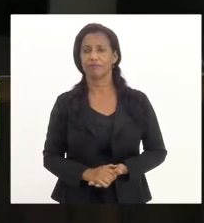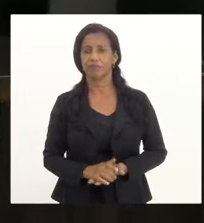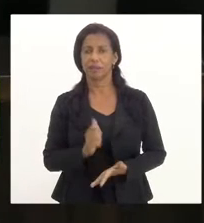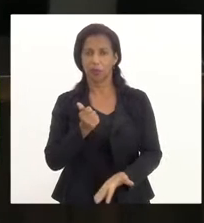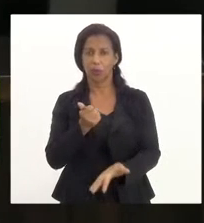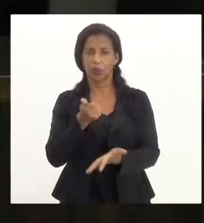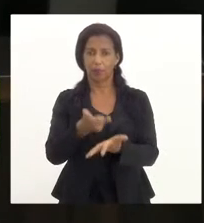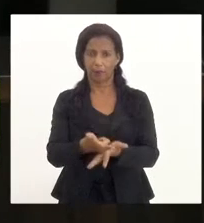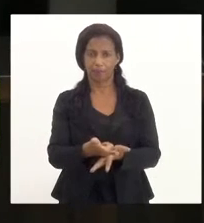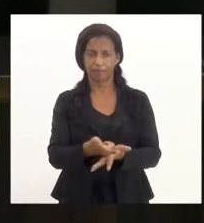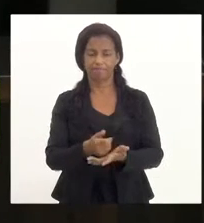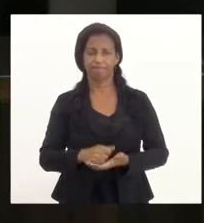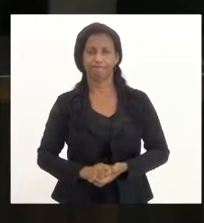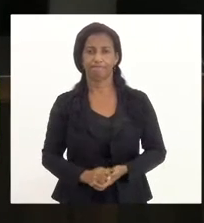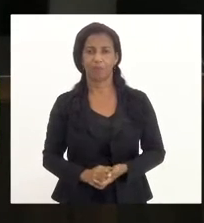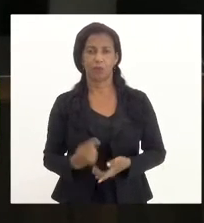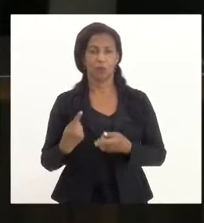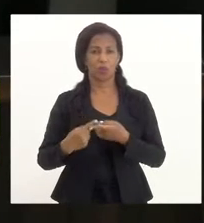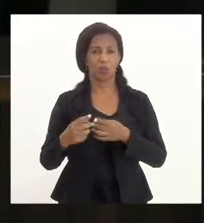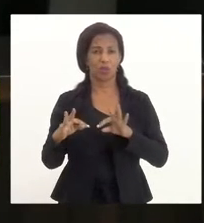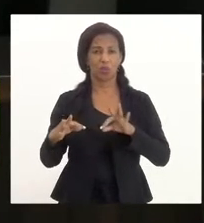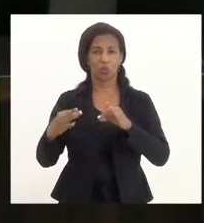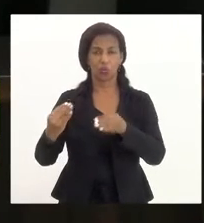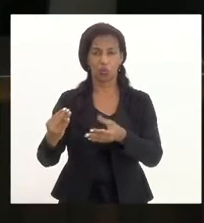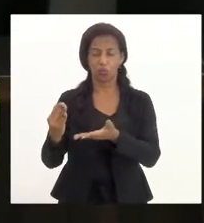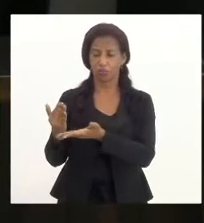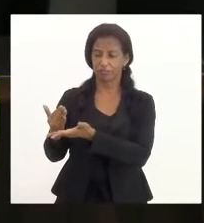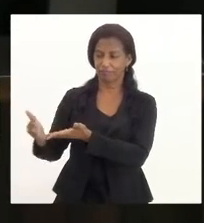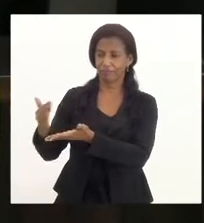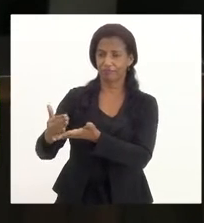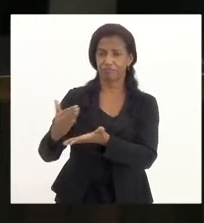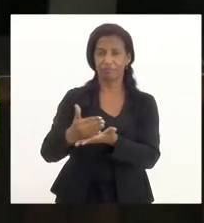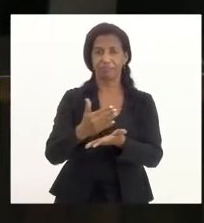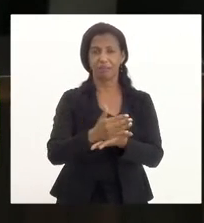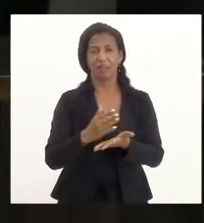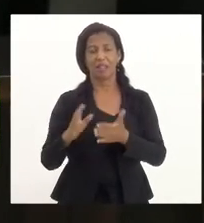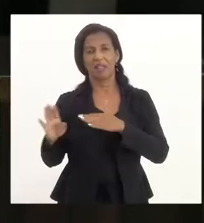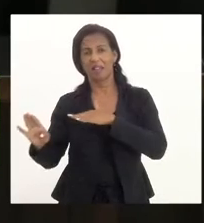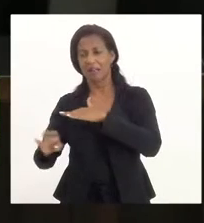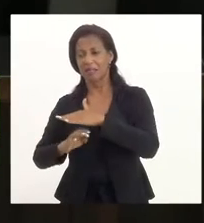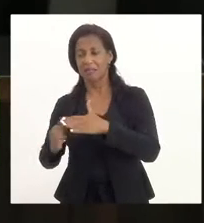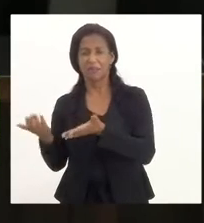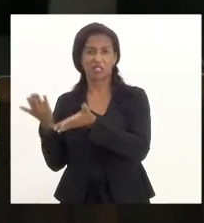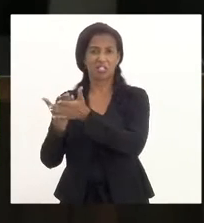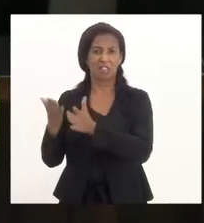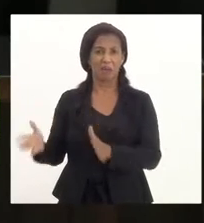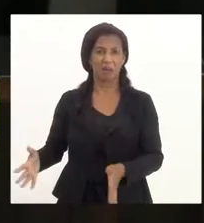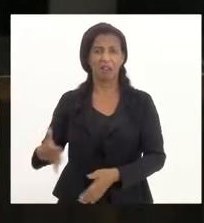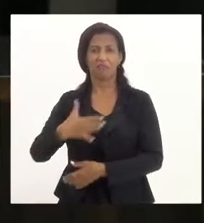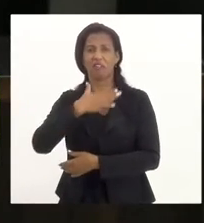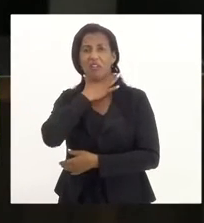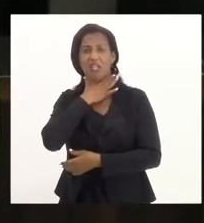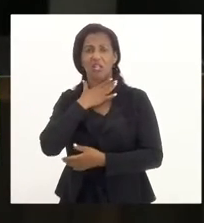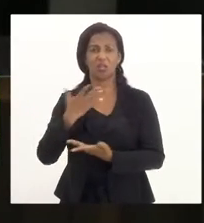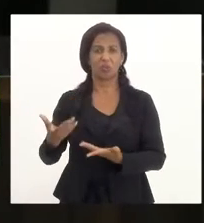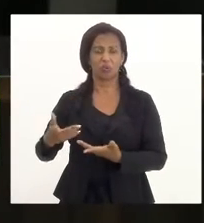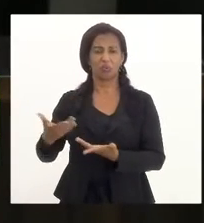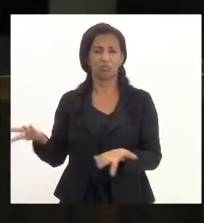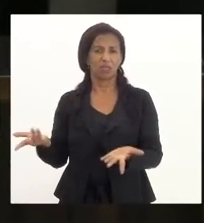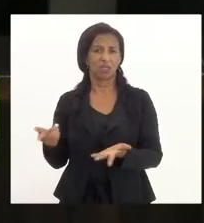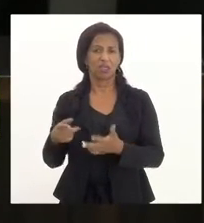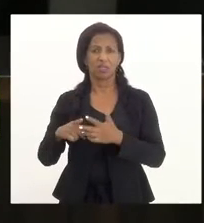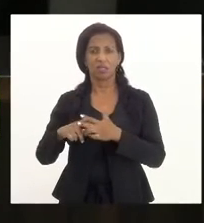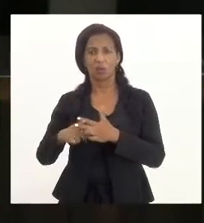cobrado que tudo o resto as empresas já quer quebrar acabaram de certa de seta e as